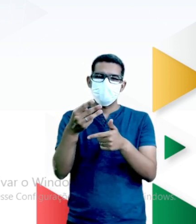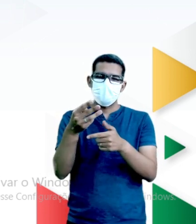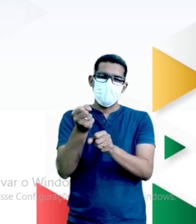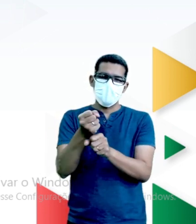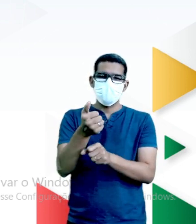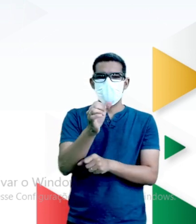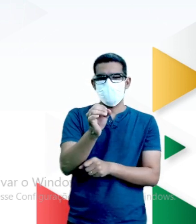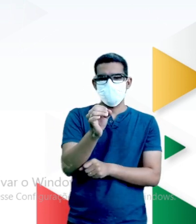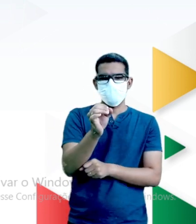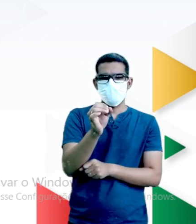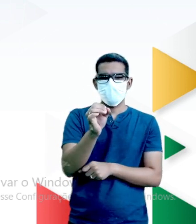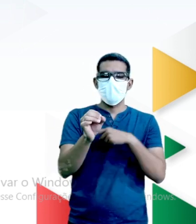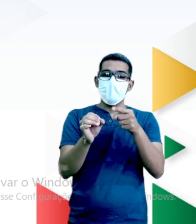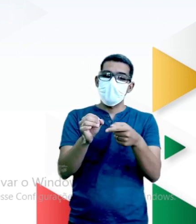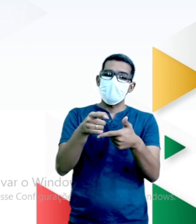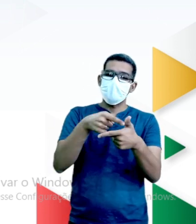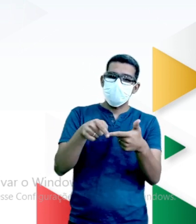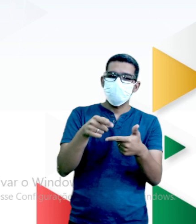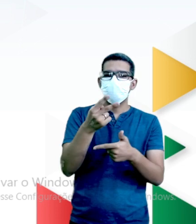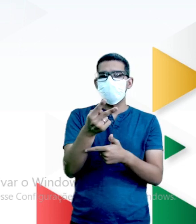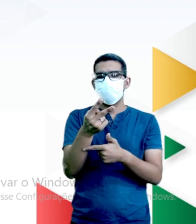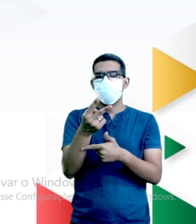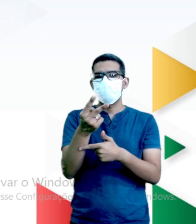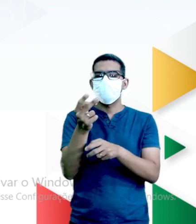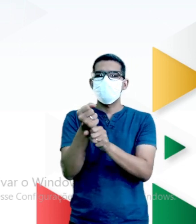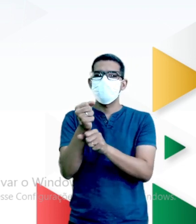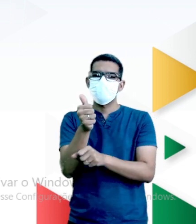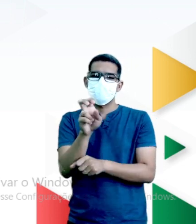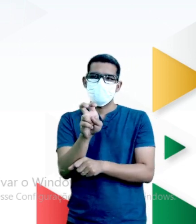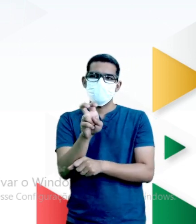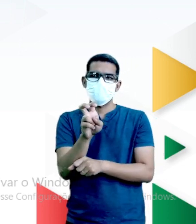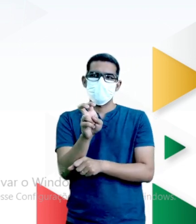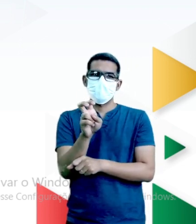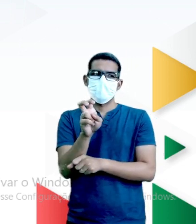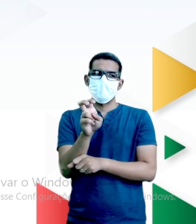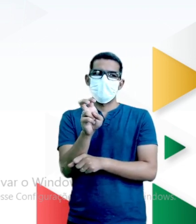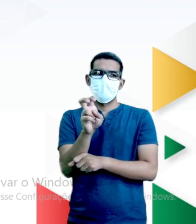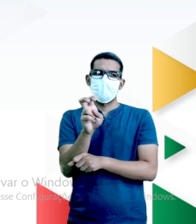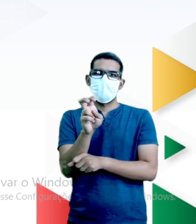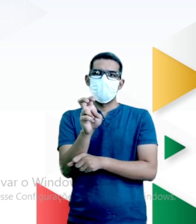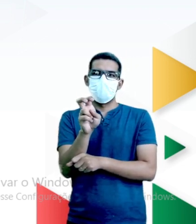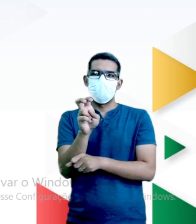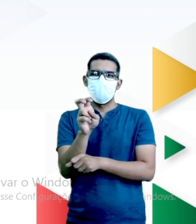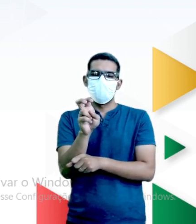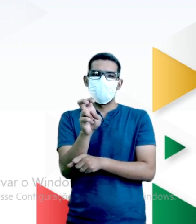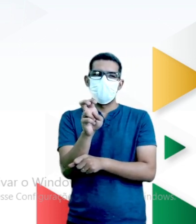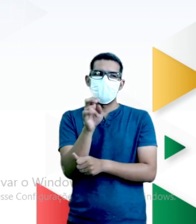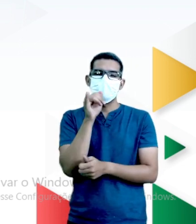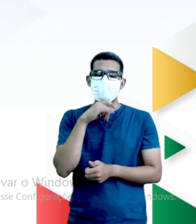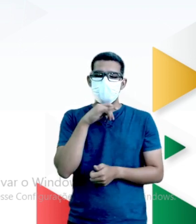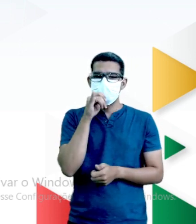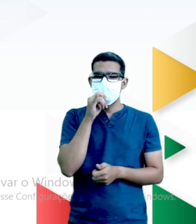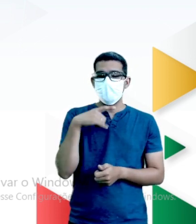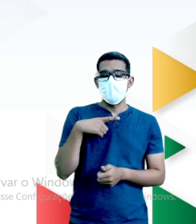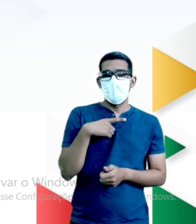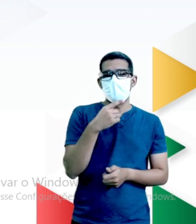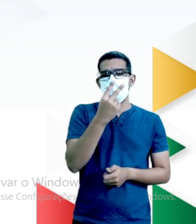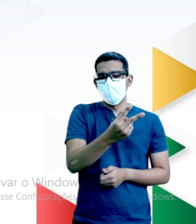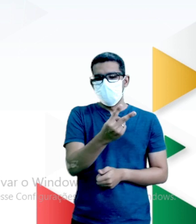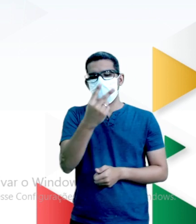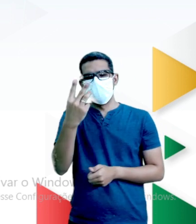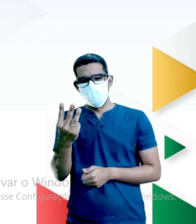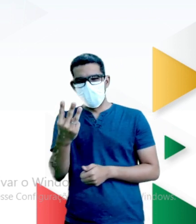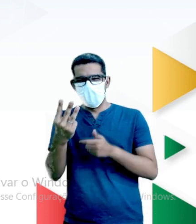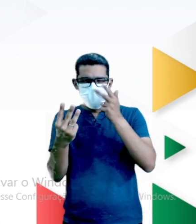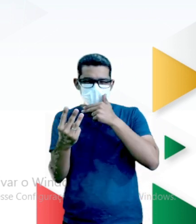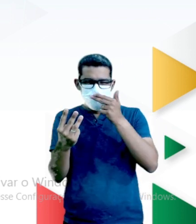é divisível por 2, que vai dar 15. Tranquilo? Então, se ele é divisível por 2 e 3 ao mesmo tempo, ele também é divisível